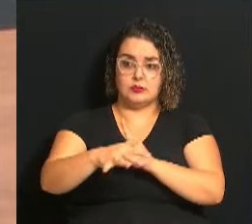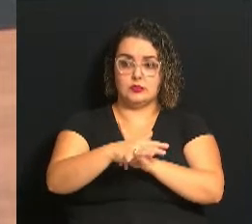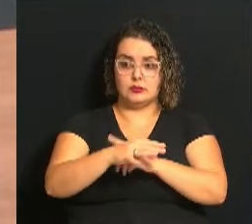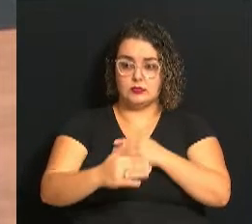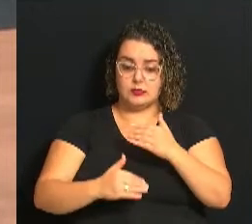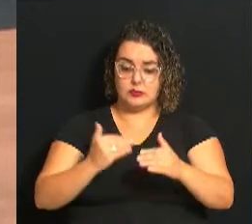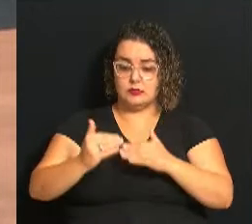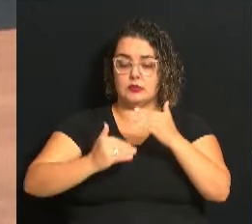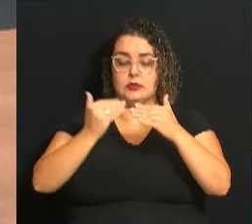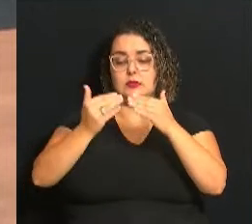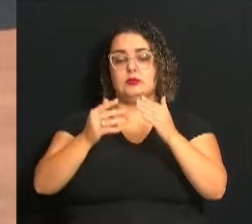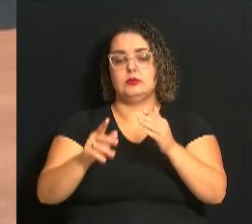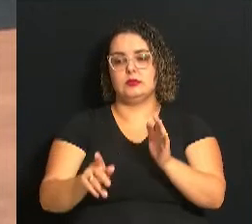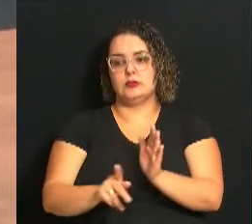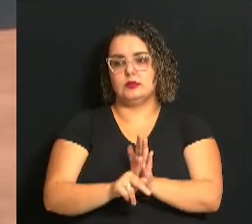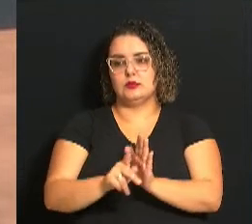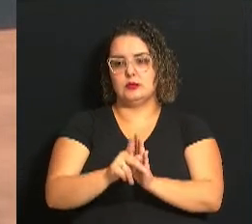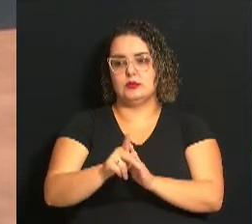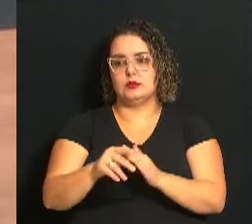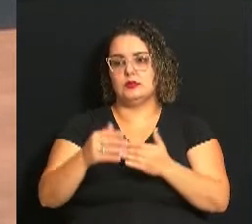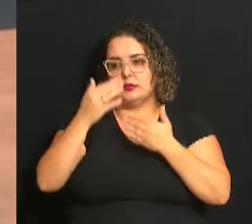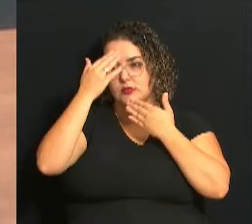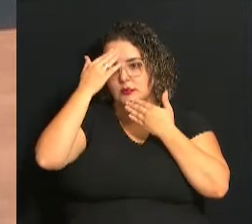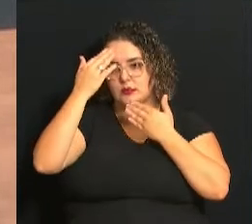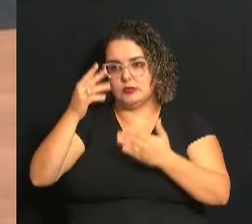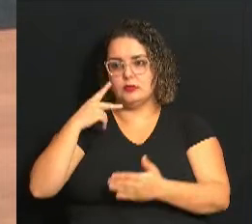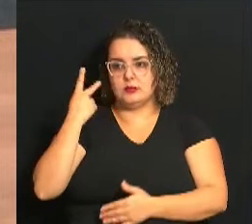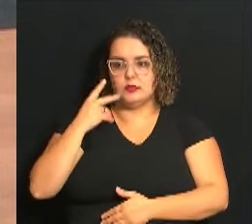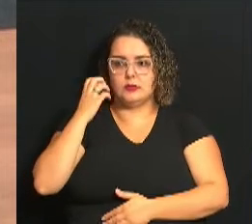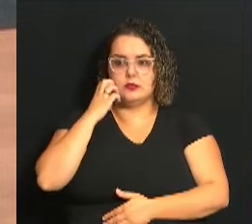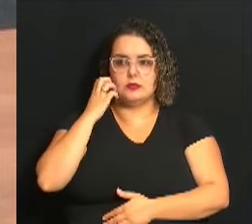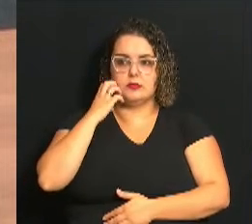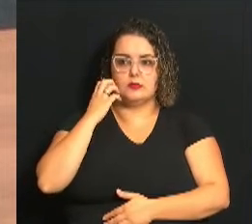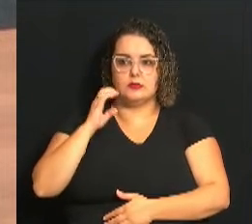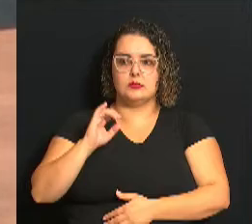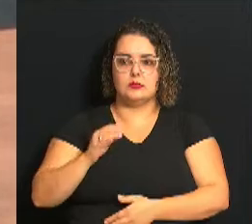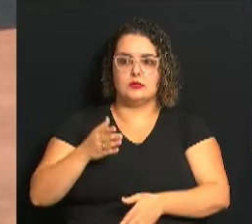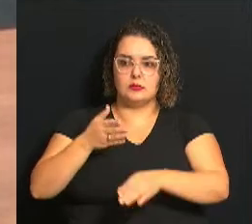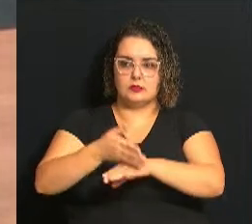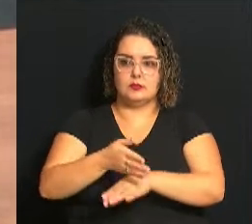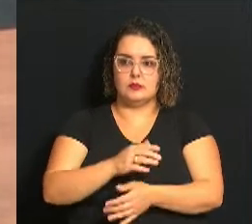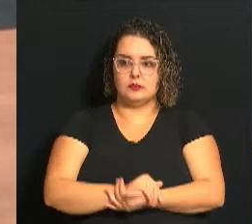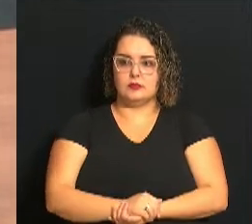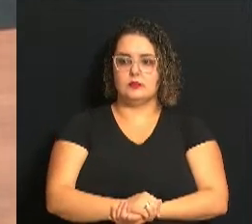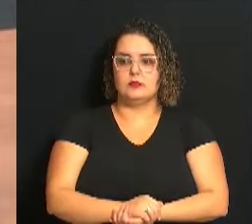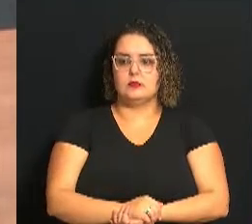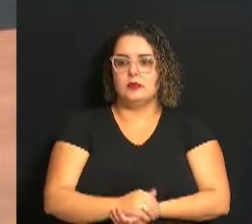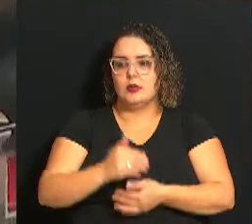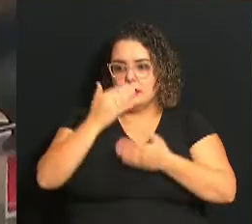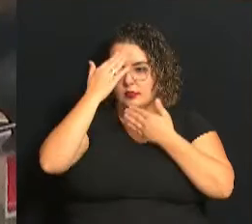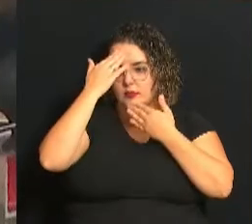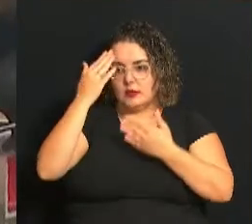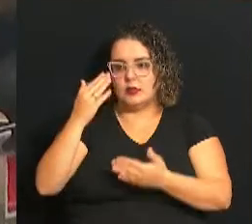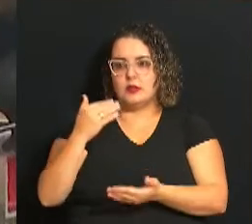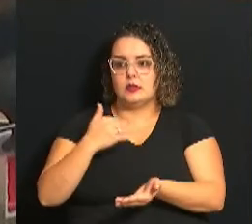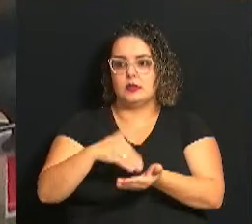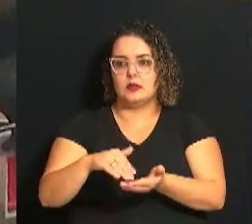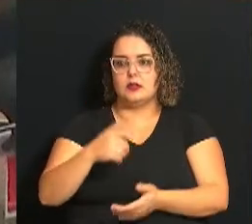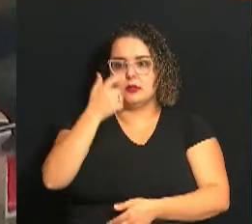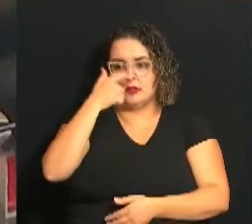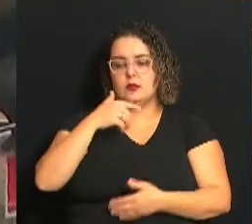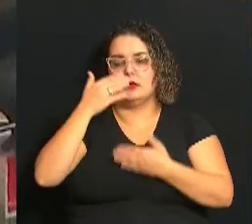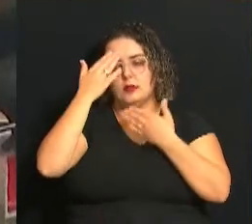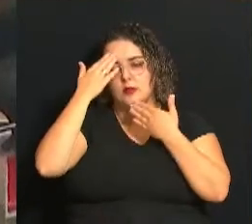desenvolvendo esses projetos. Tá bom? Muito obrigada, vereador Igor, pela participação. Muito obrigado, secretário, eu que agradeço. Agora,